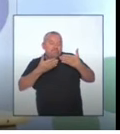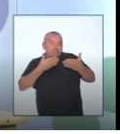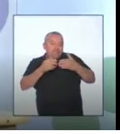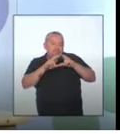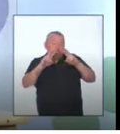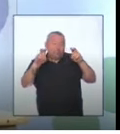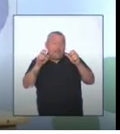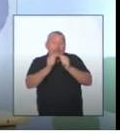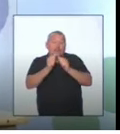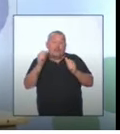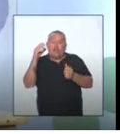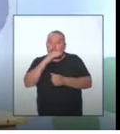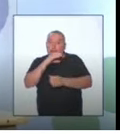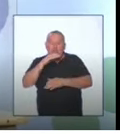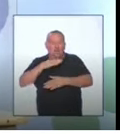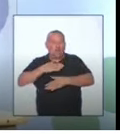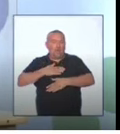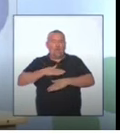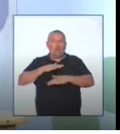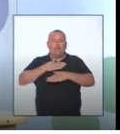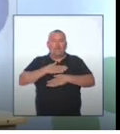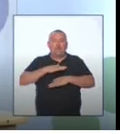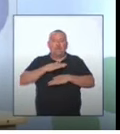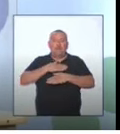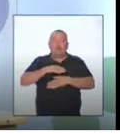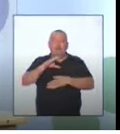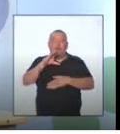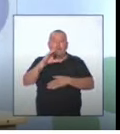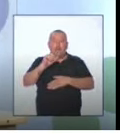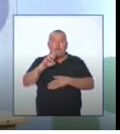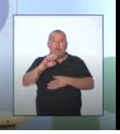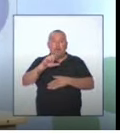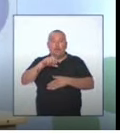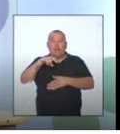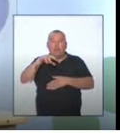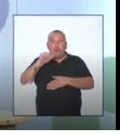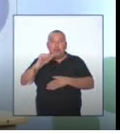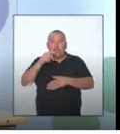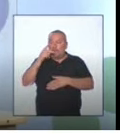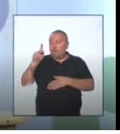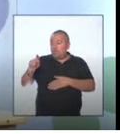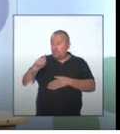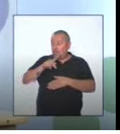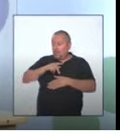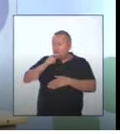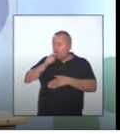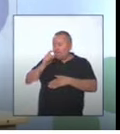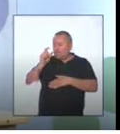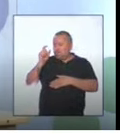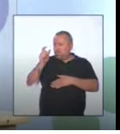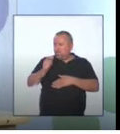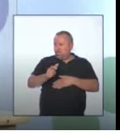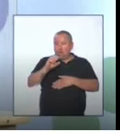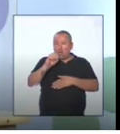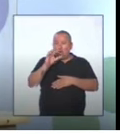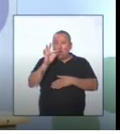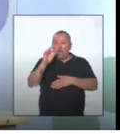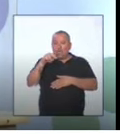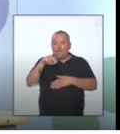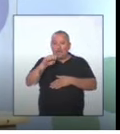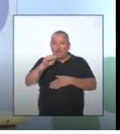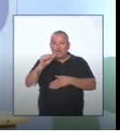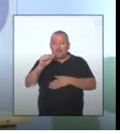sem pressa e com bastante calma aqui então. A Carolina coloca para mim, professora, ofensas pela internet. Ou